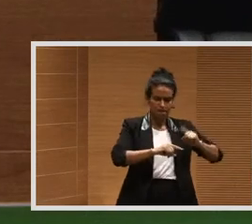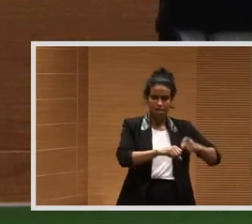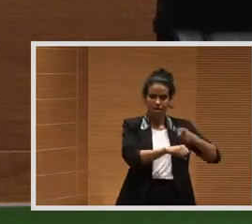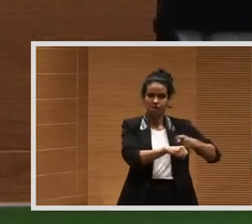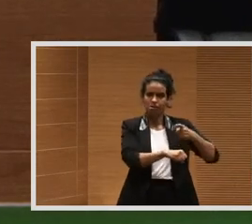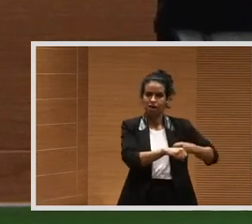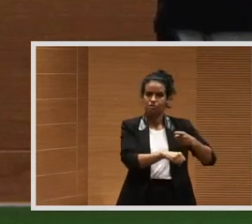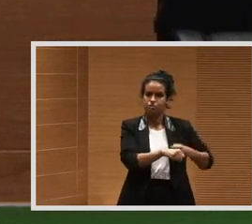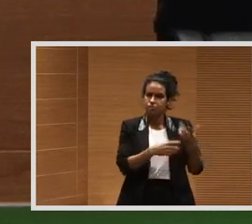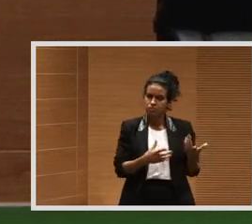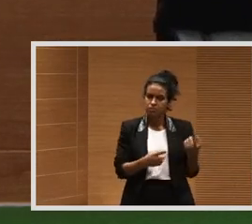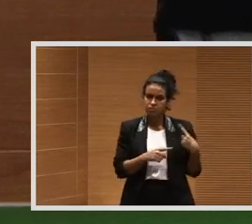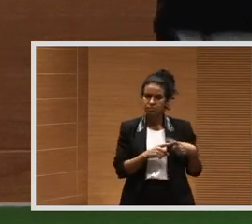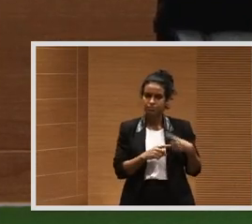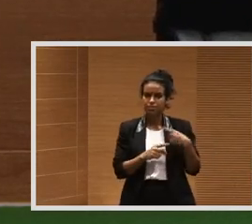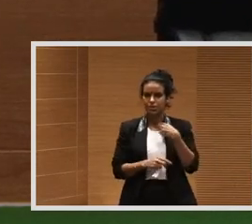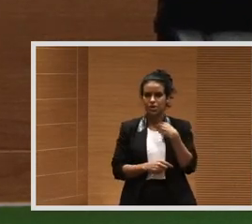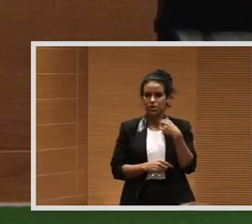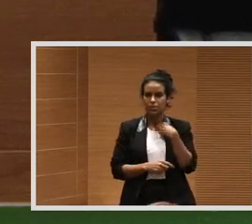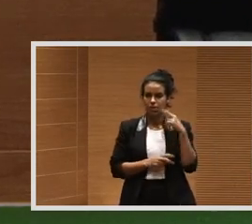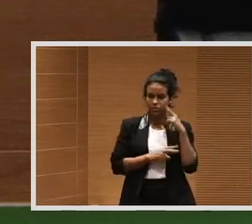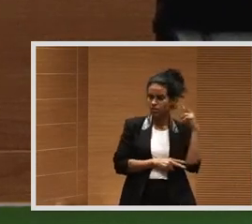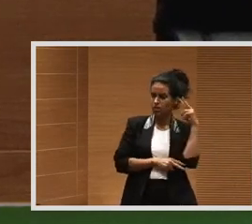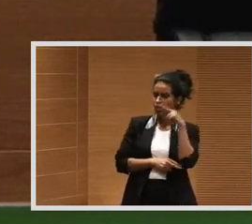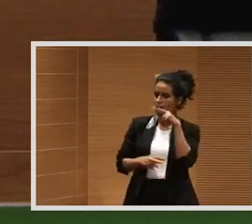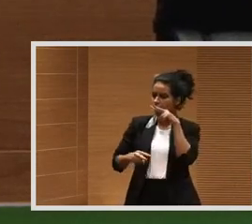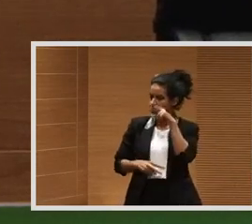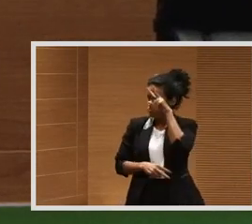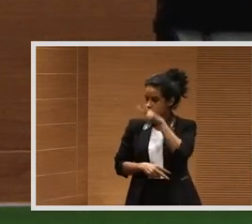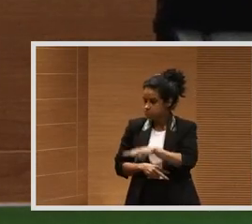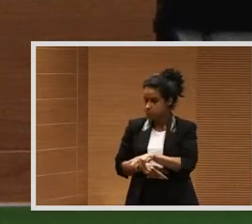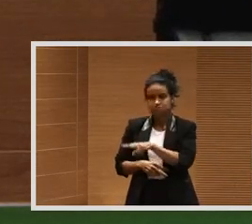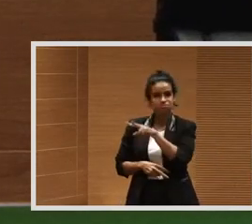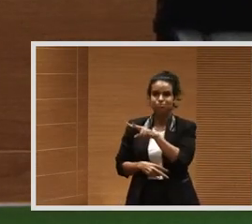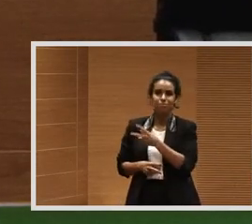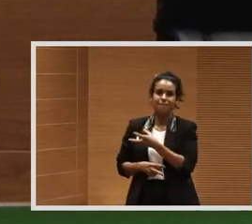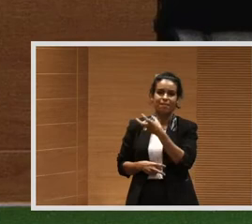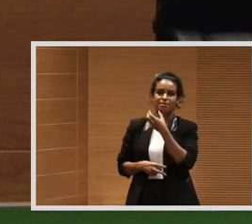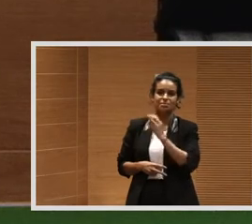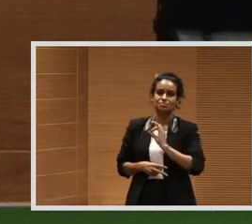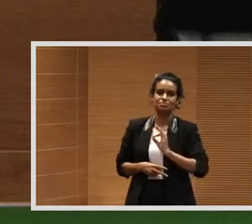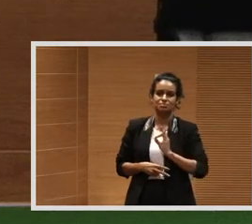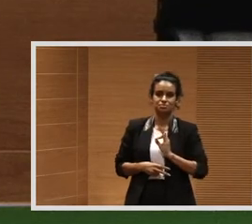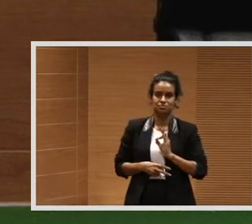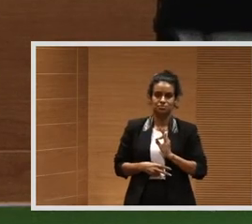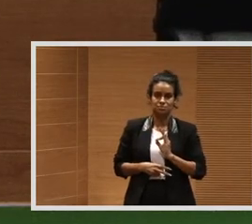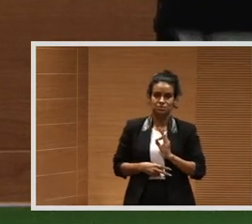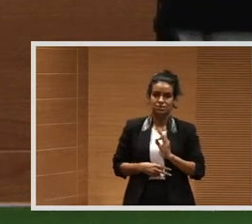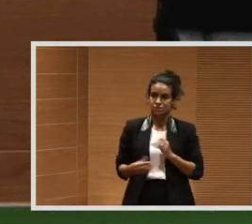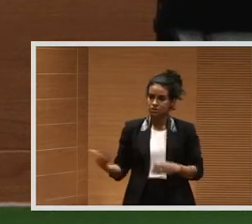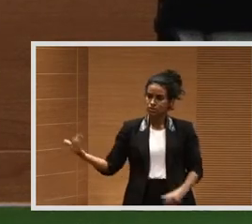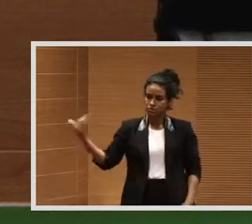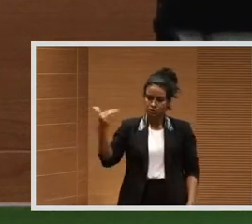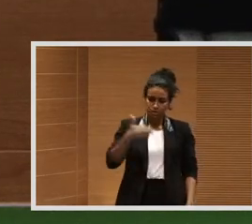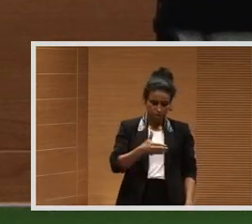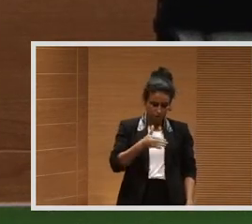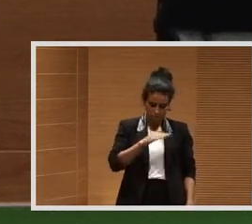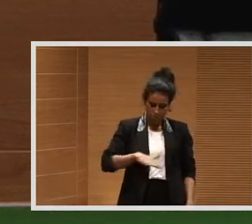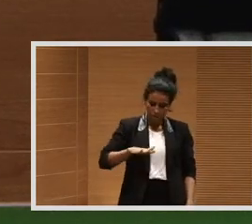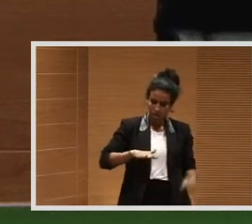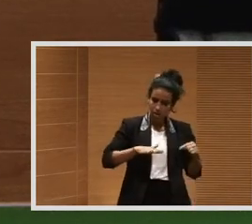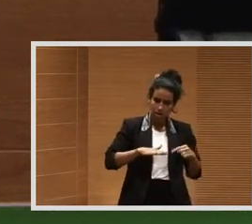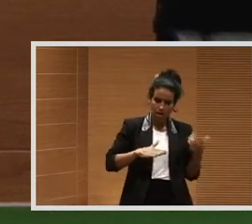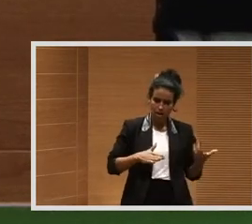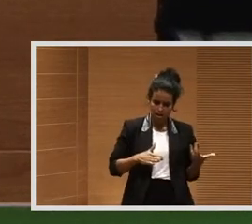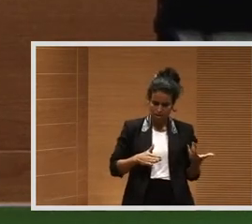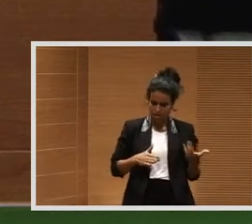sendo incapazes de olhar o outro. É isso que a gente está falando. Chega uma criança com um comportamento desse modo